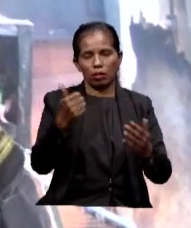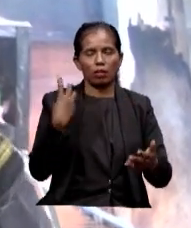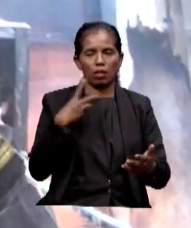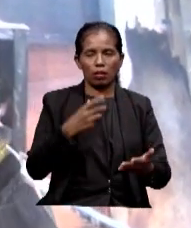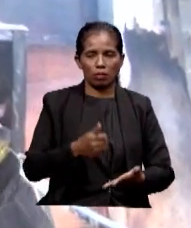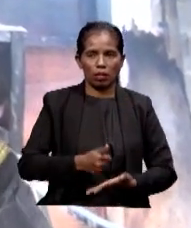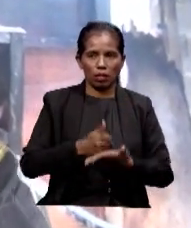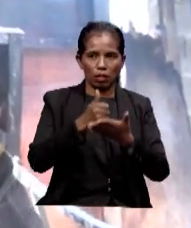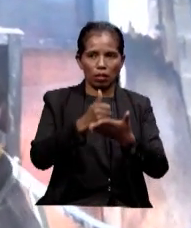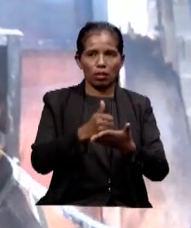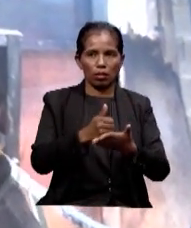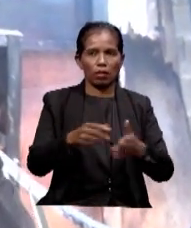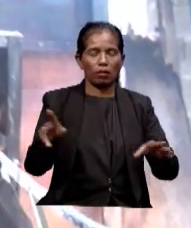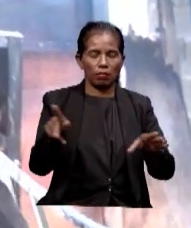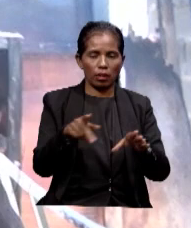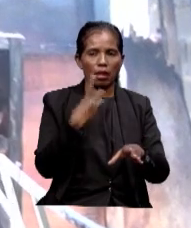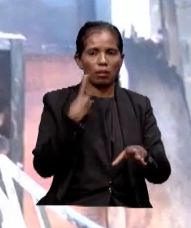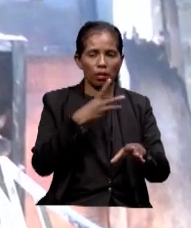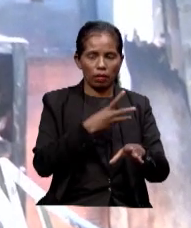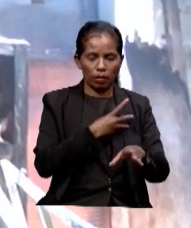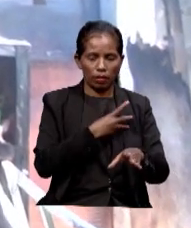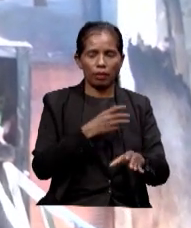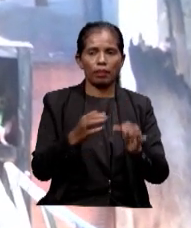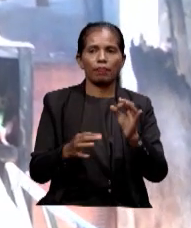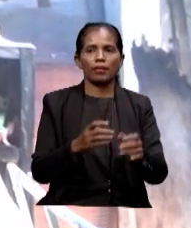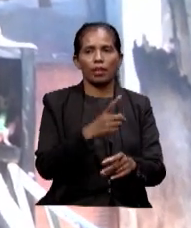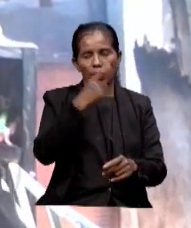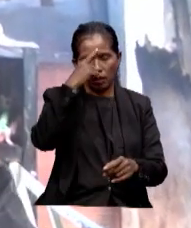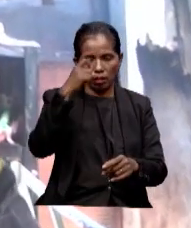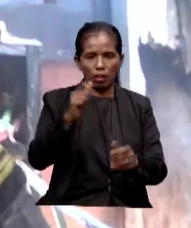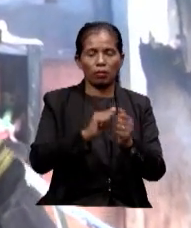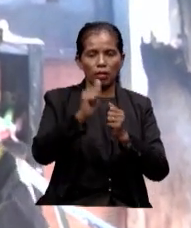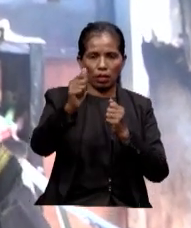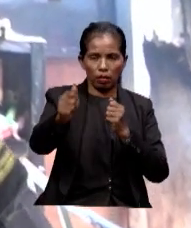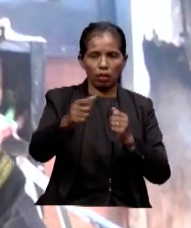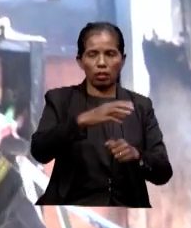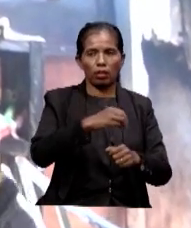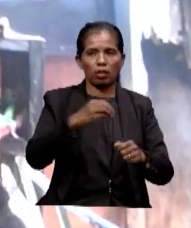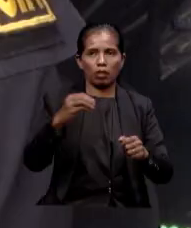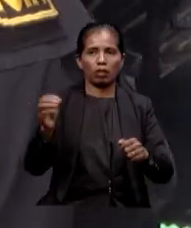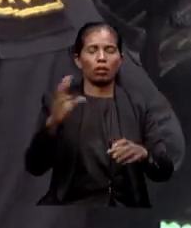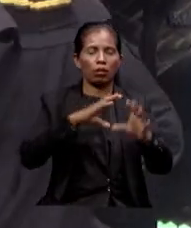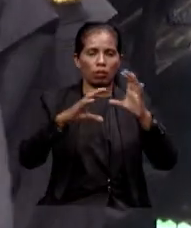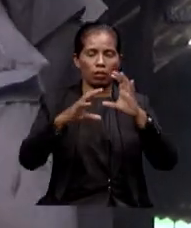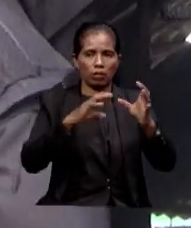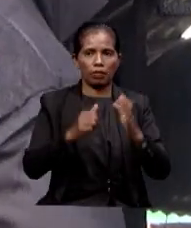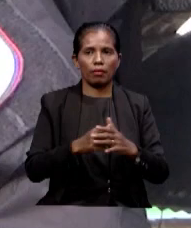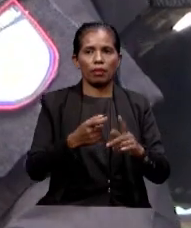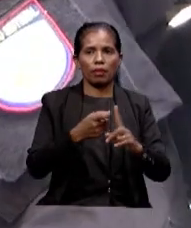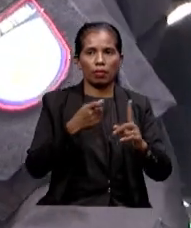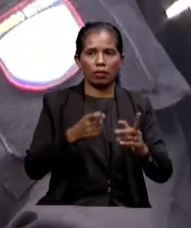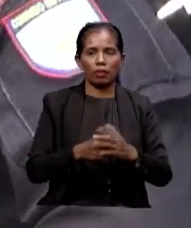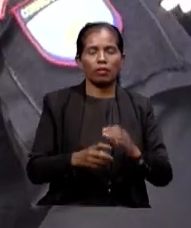ho presença nem to mesmo bela tamba situação mag né distância não mos fator de comunicação o se acontecimento